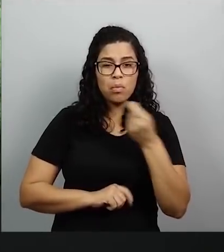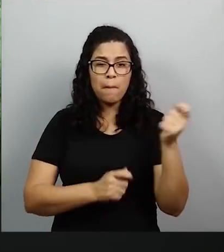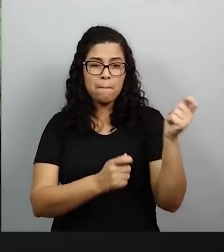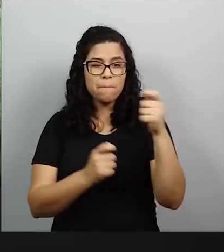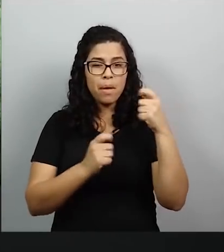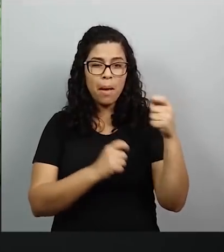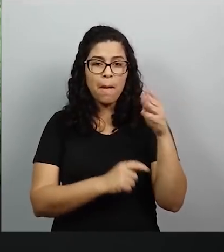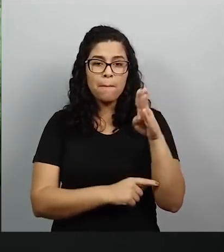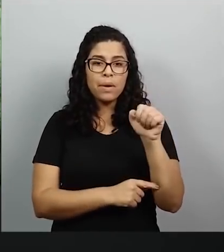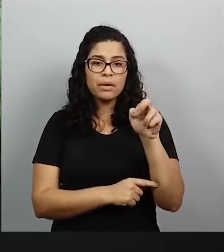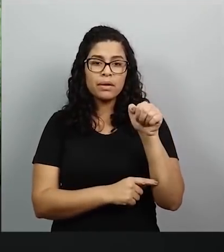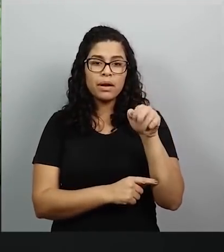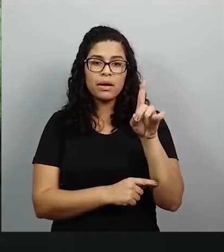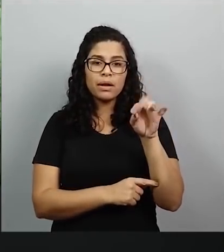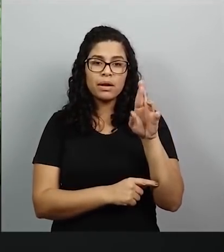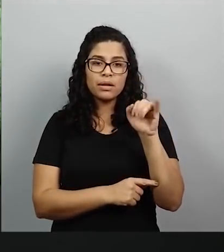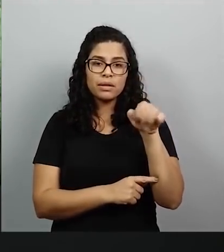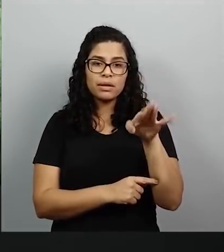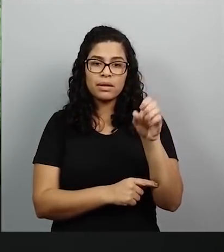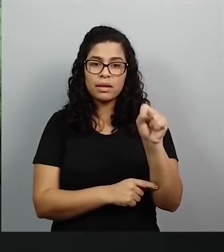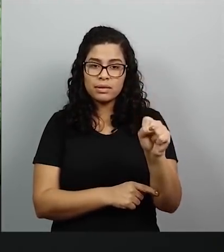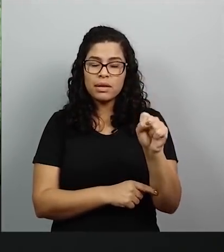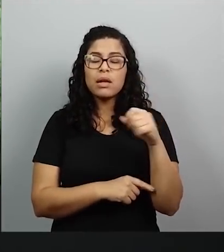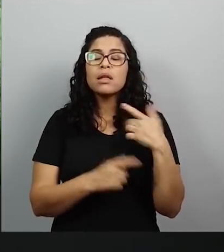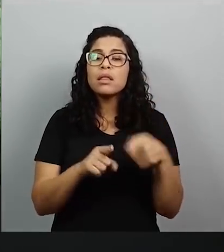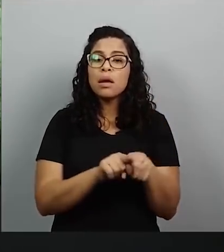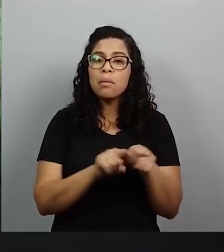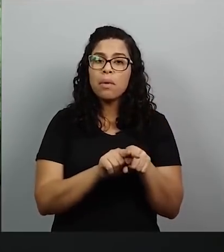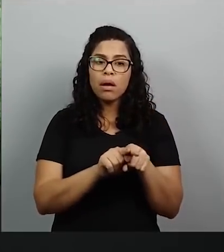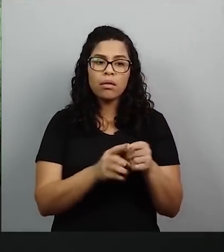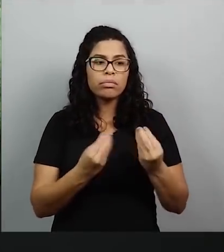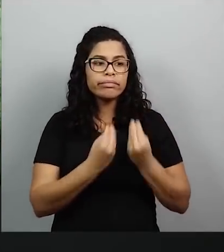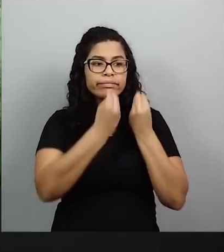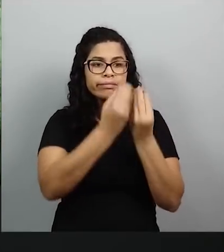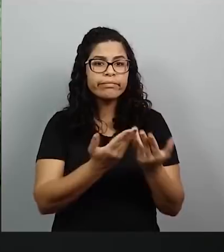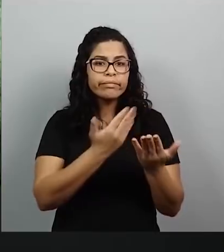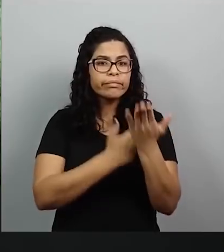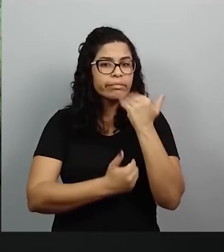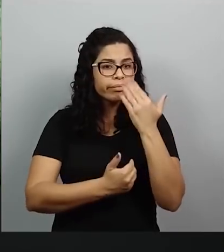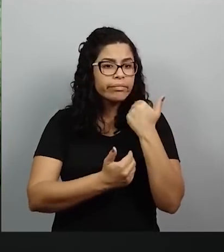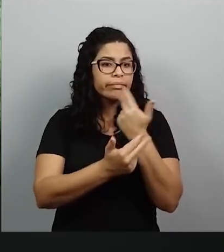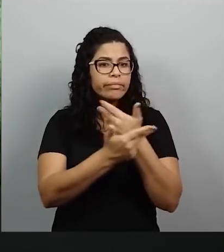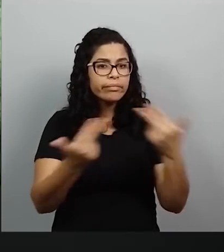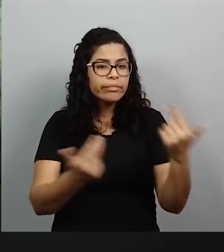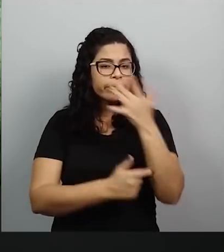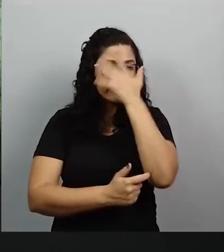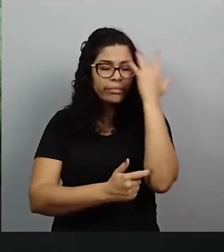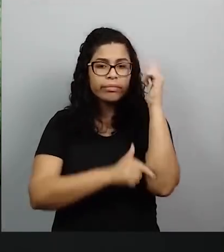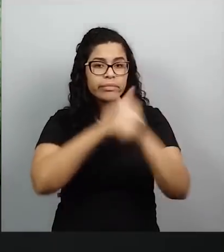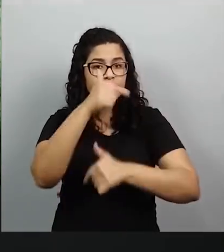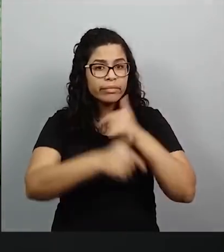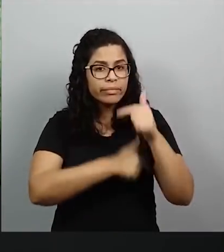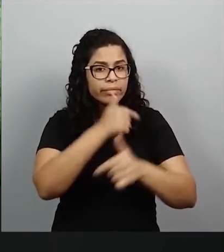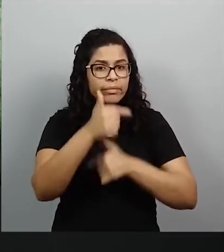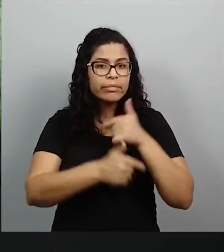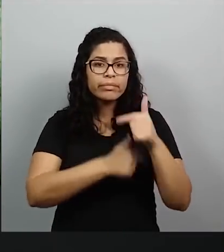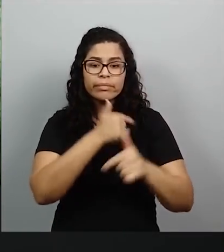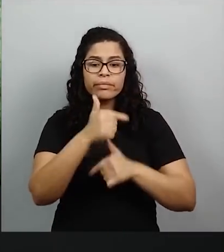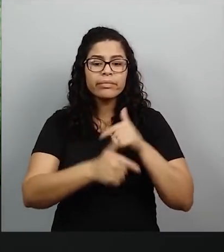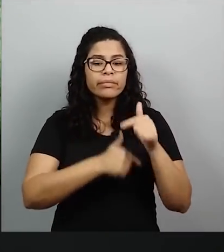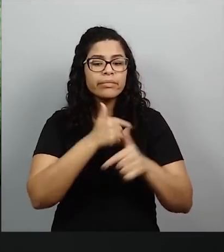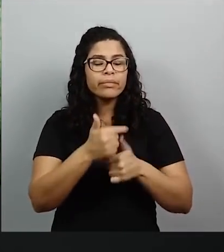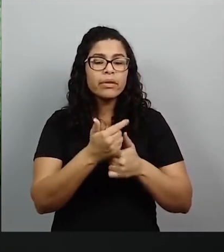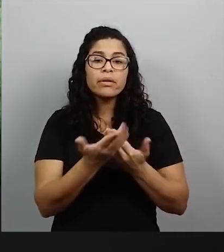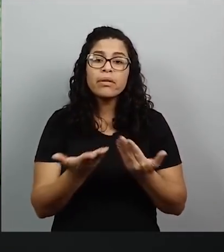passaram ali a ter essa preocupação em alimentar as tropas, as pessoas que estavam trabalhando ali com